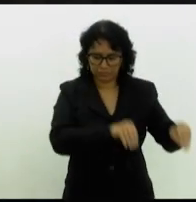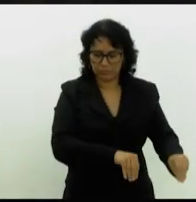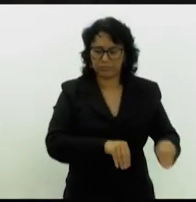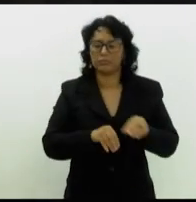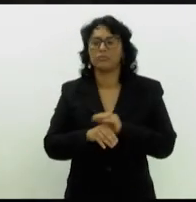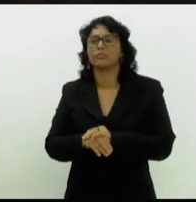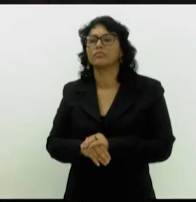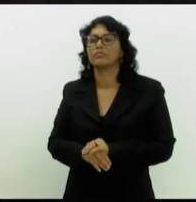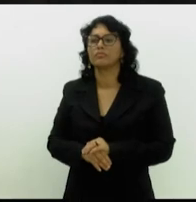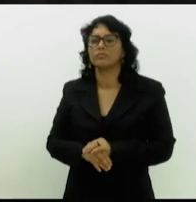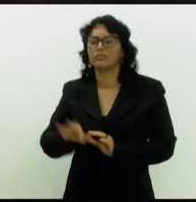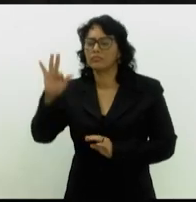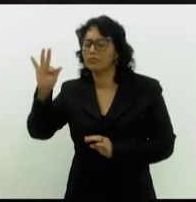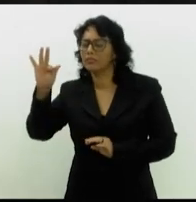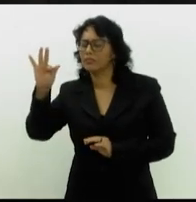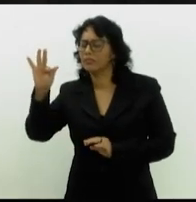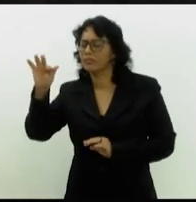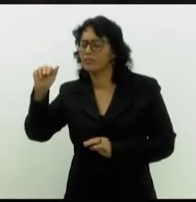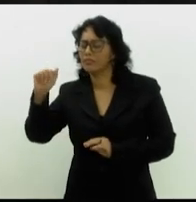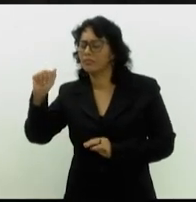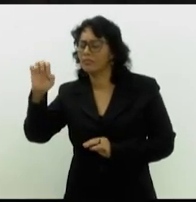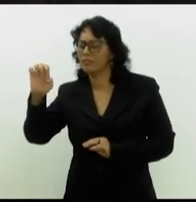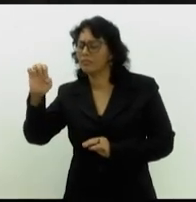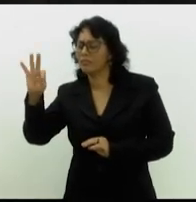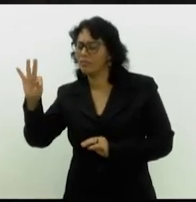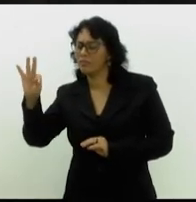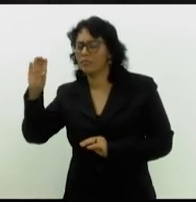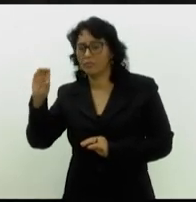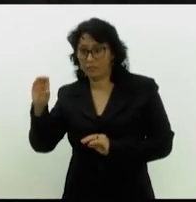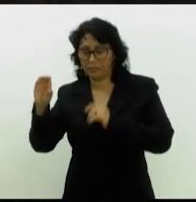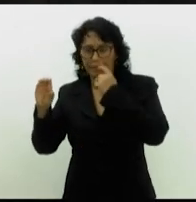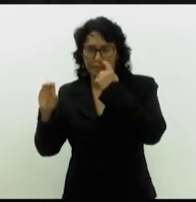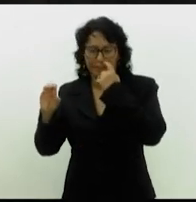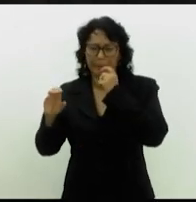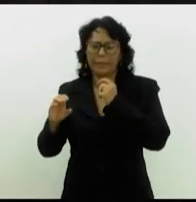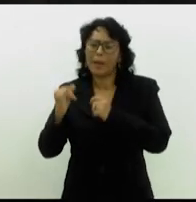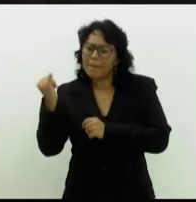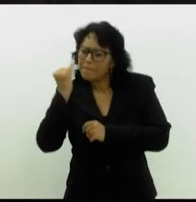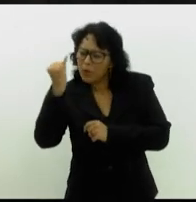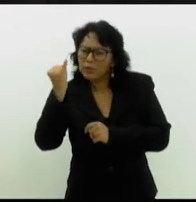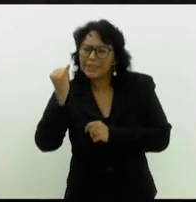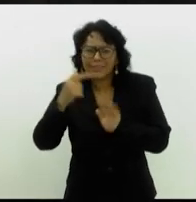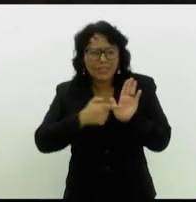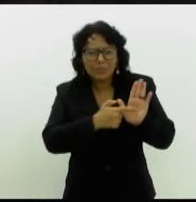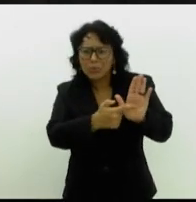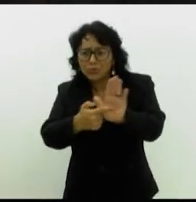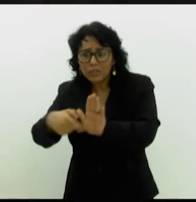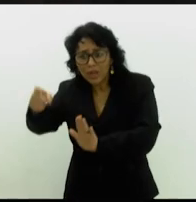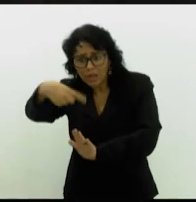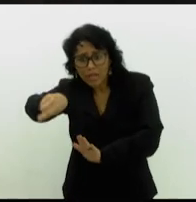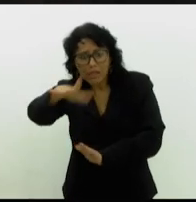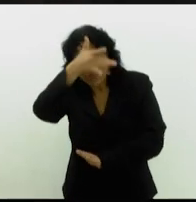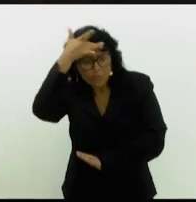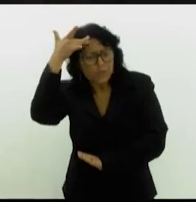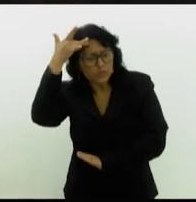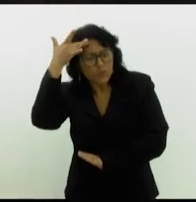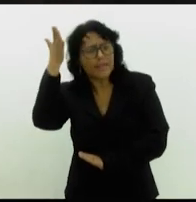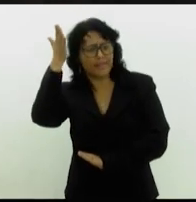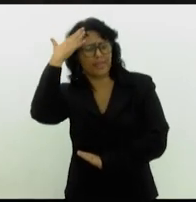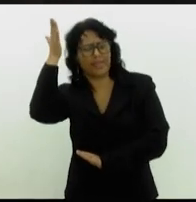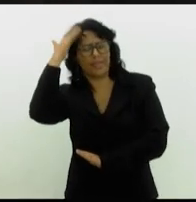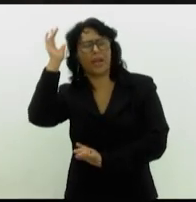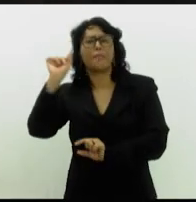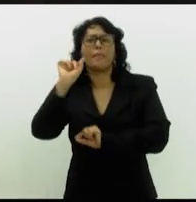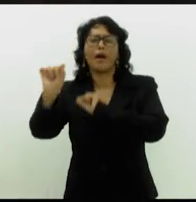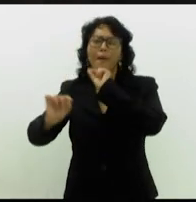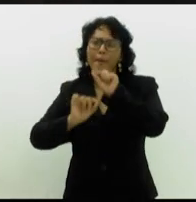mas é importante que a gente tenha isso esse histórico porque os animadores culturais Eles foram absorvidos pela secretaria de educação